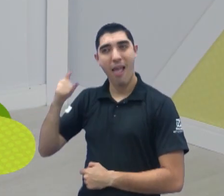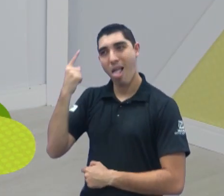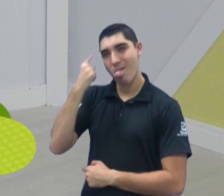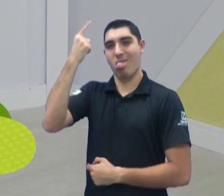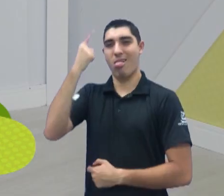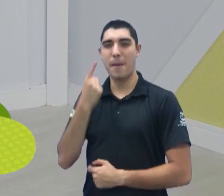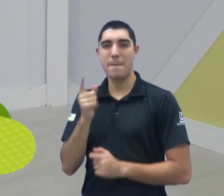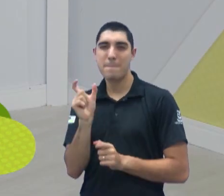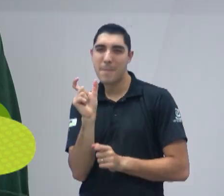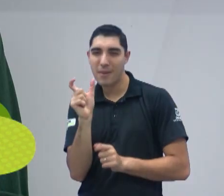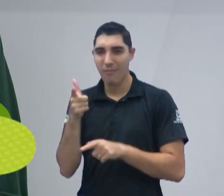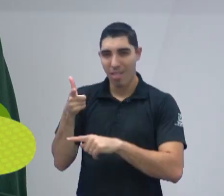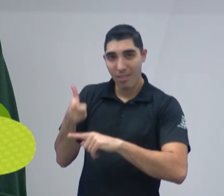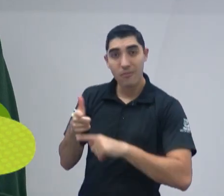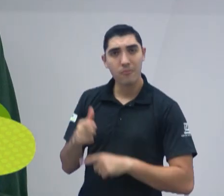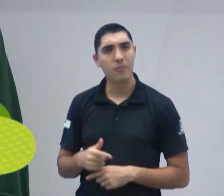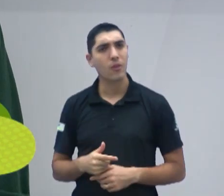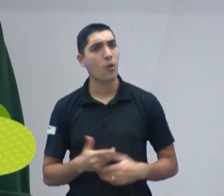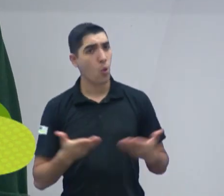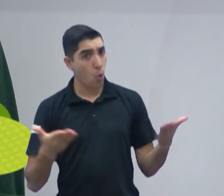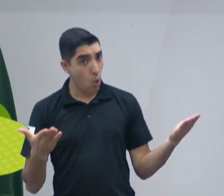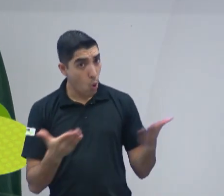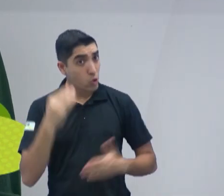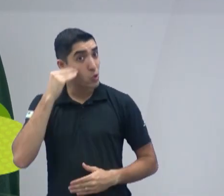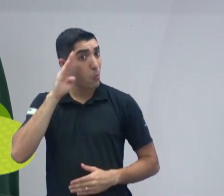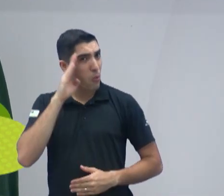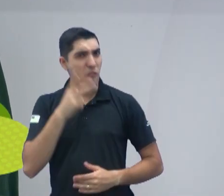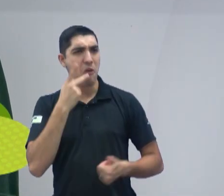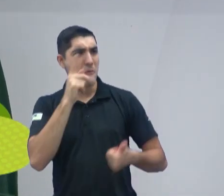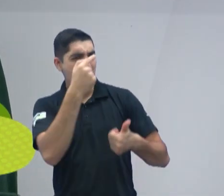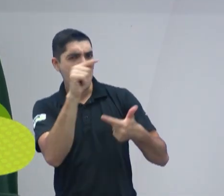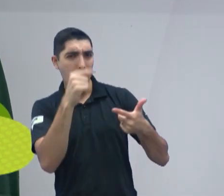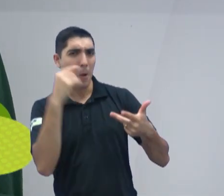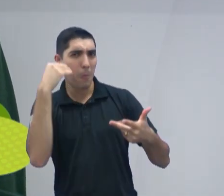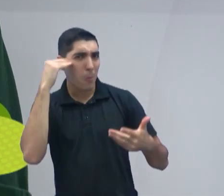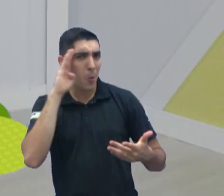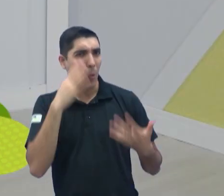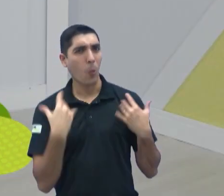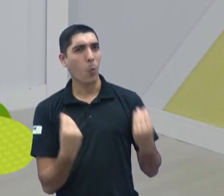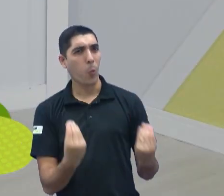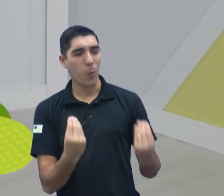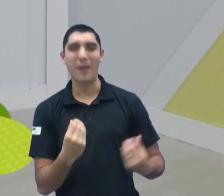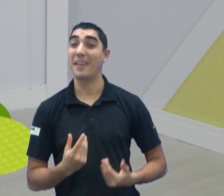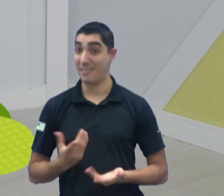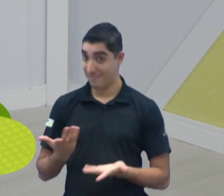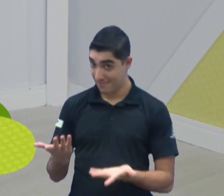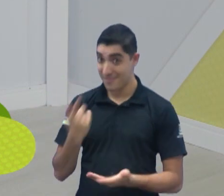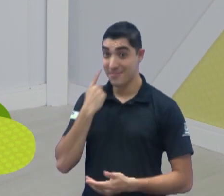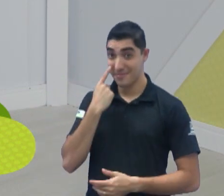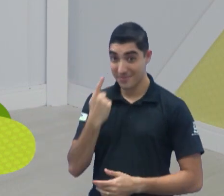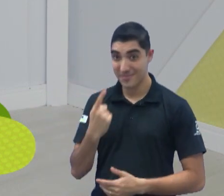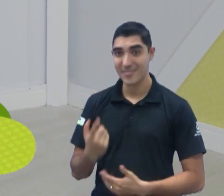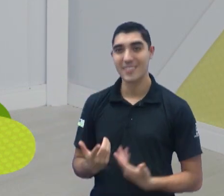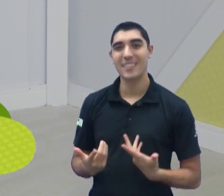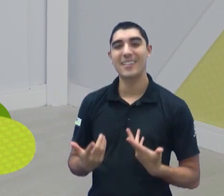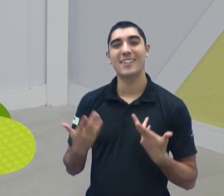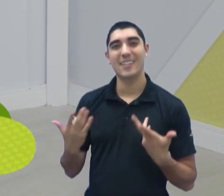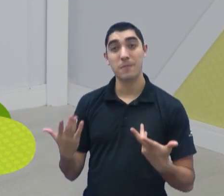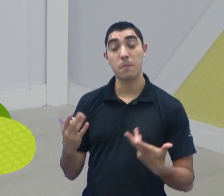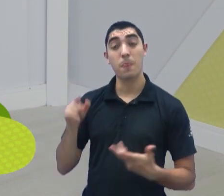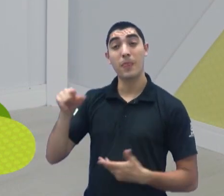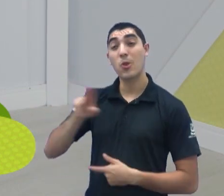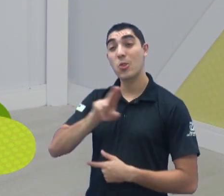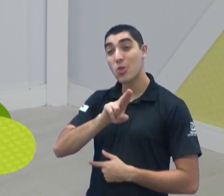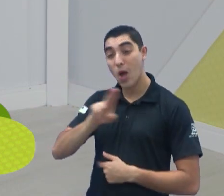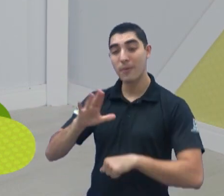o apelido aqui. O Brunão tá protagonista no programa hoje, hein? Então, por isso que eu falei, rapaz do céu. Pois é. A gente deu o nome aqui de Copa